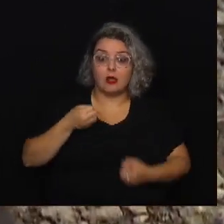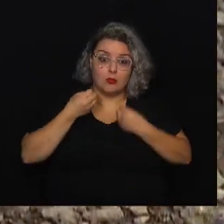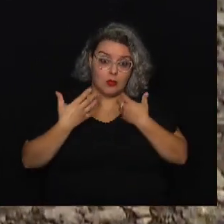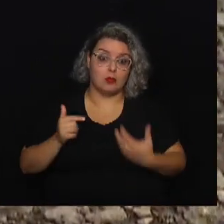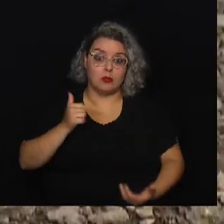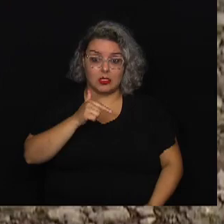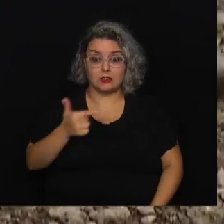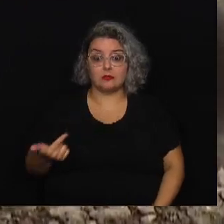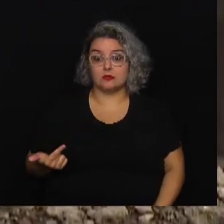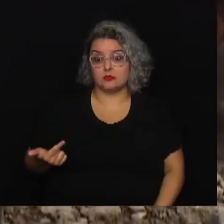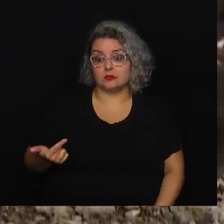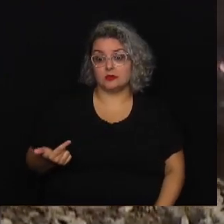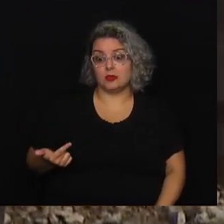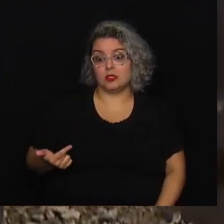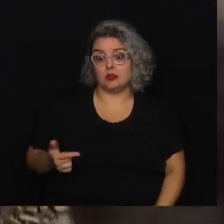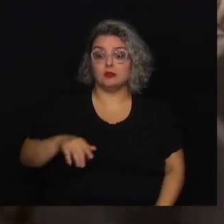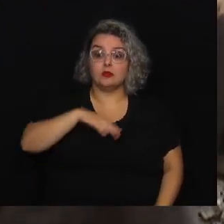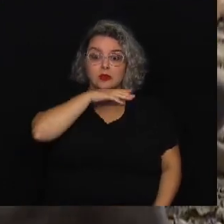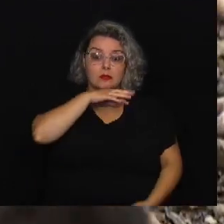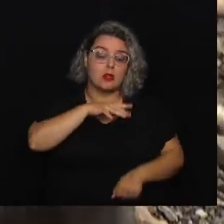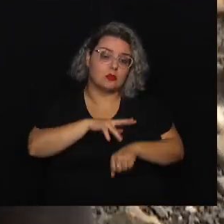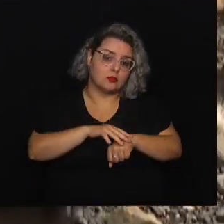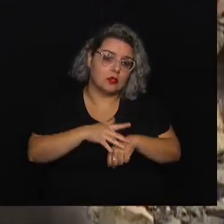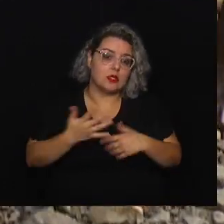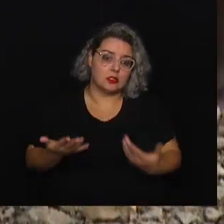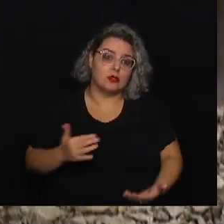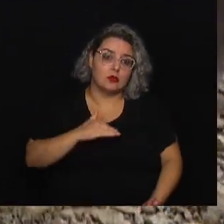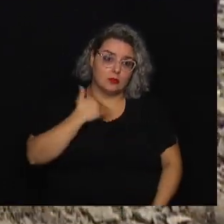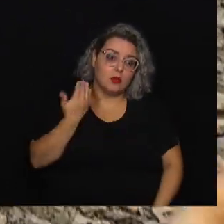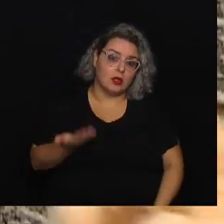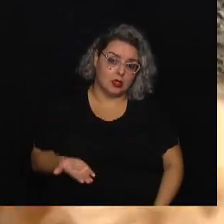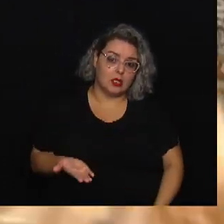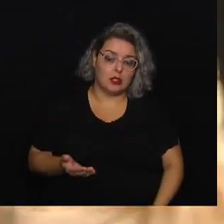ter o caso do animal adoecer e acabar falecendo, né,